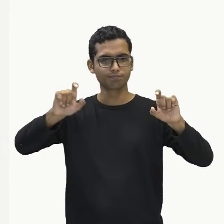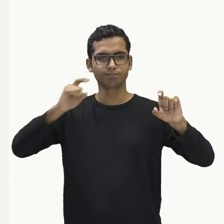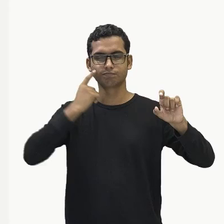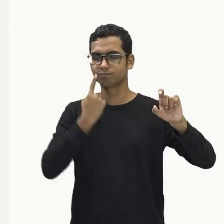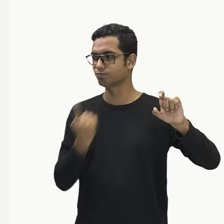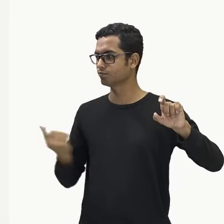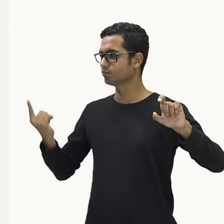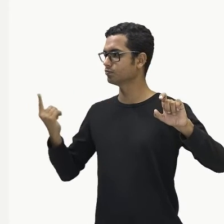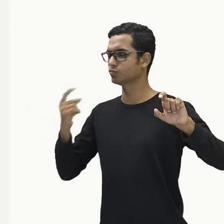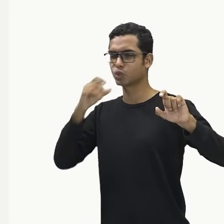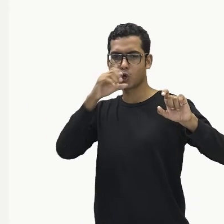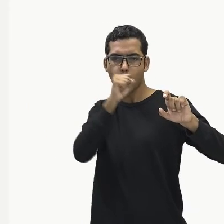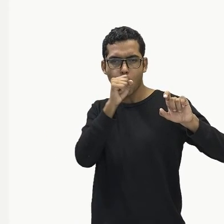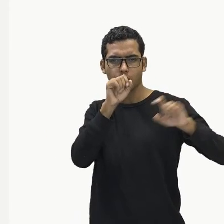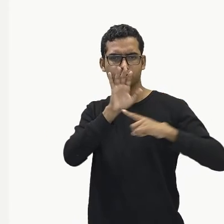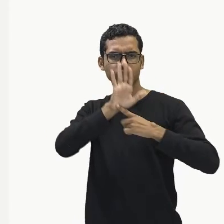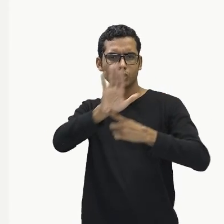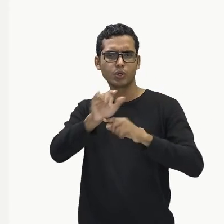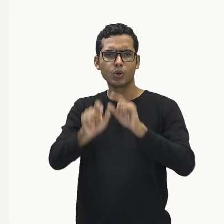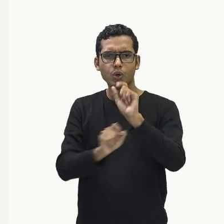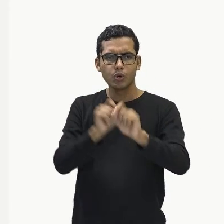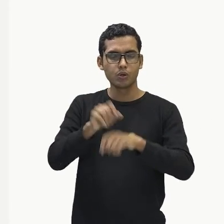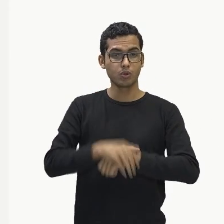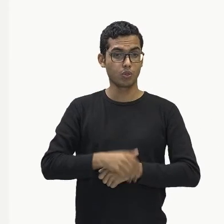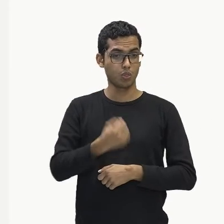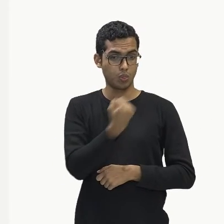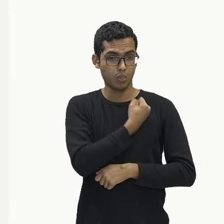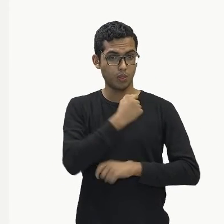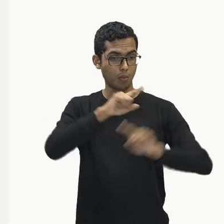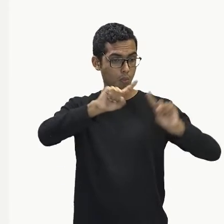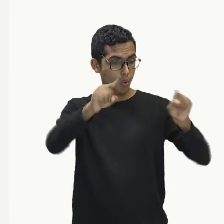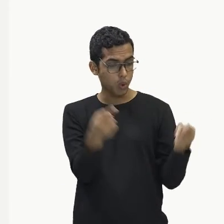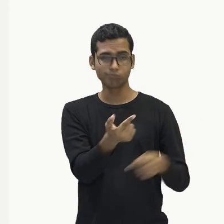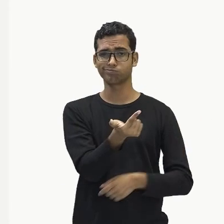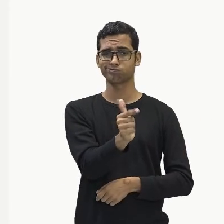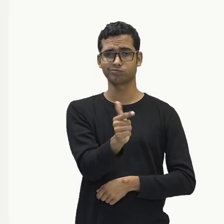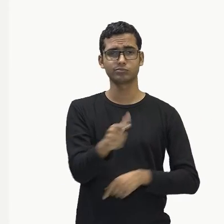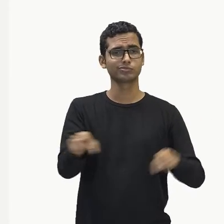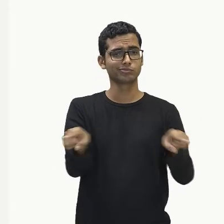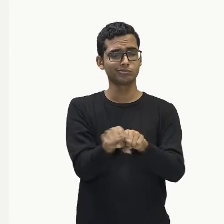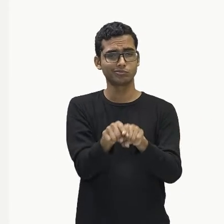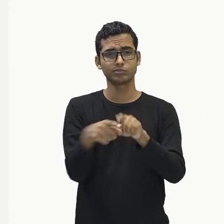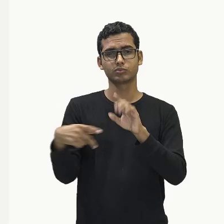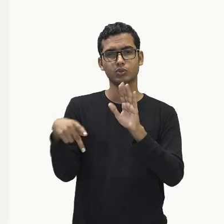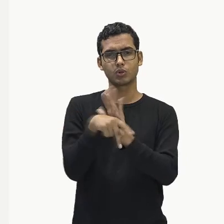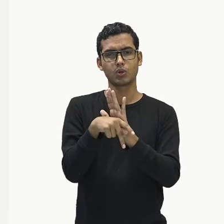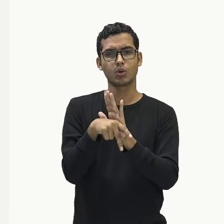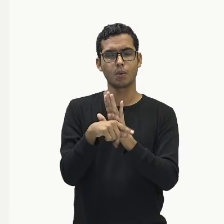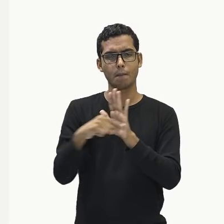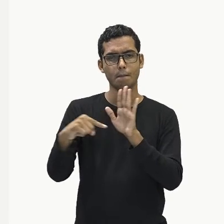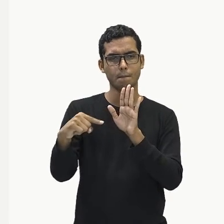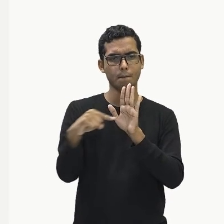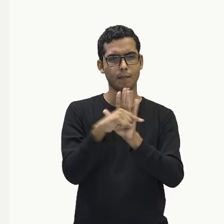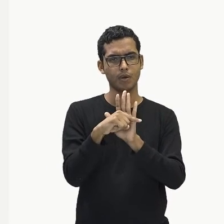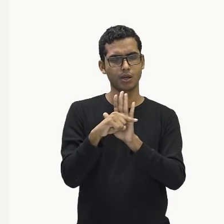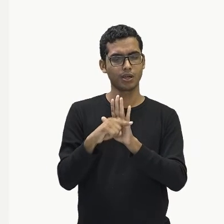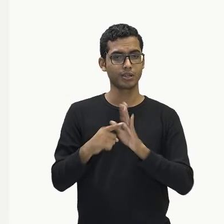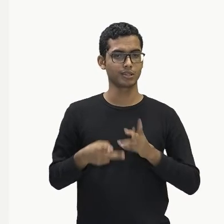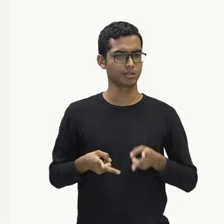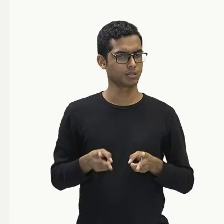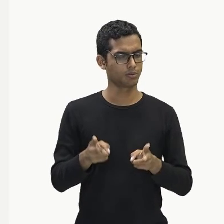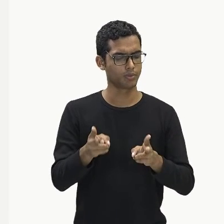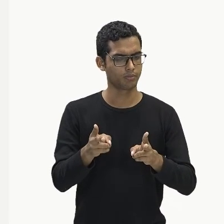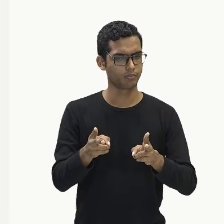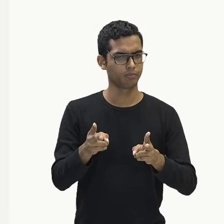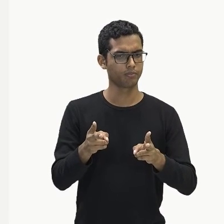números não terão parênteses. E o sinal de menos sempre vai acompanhar.